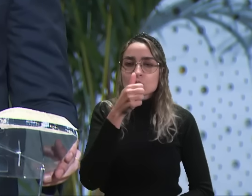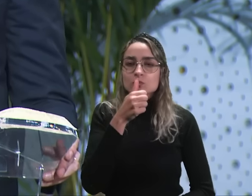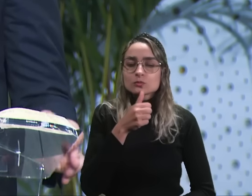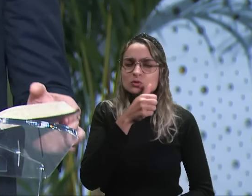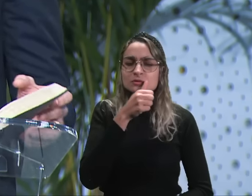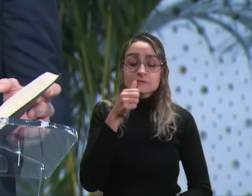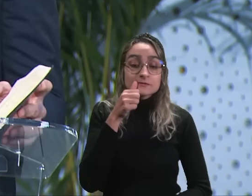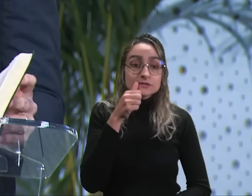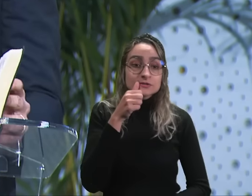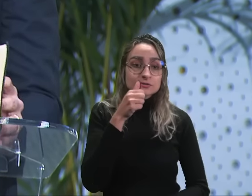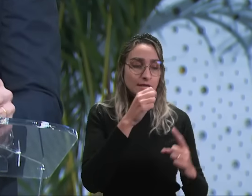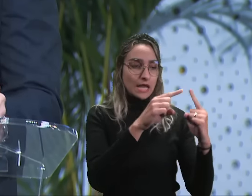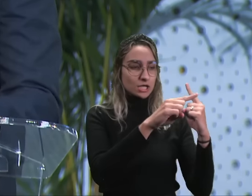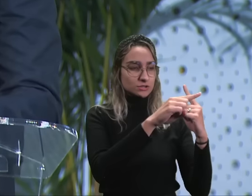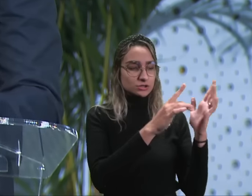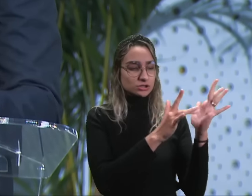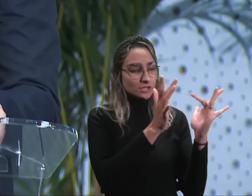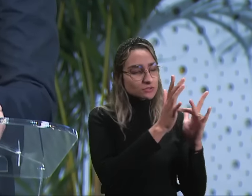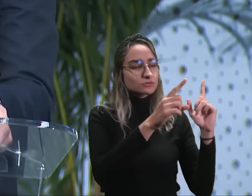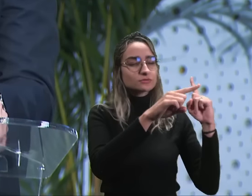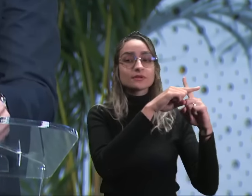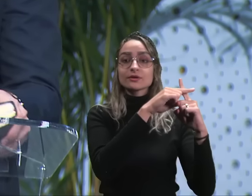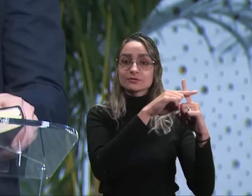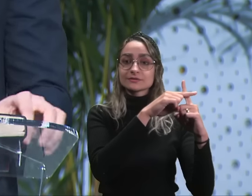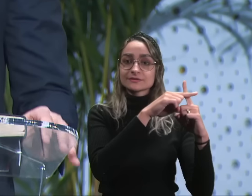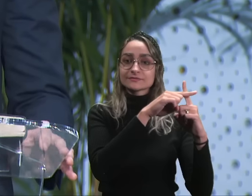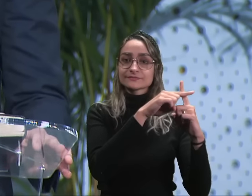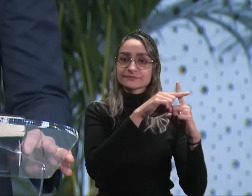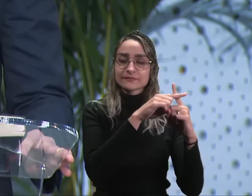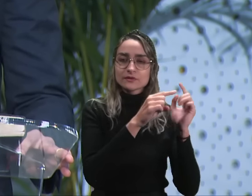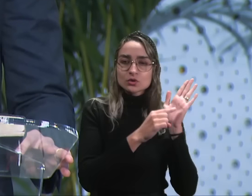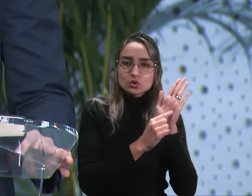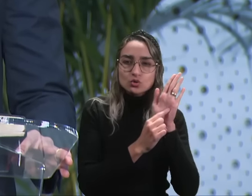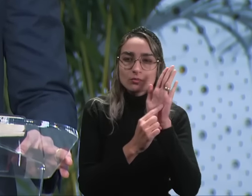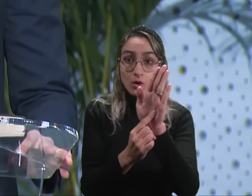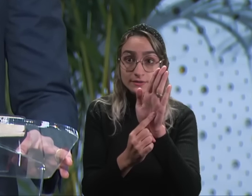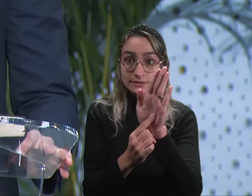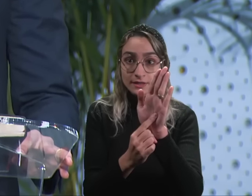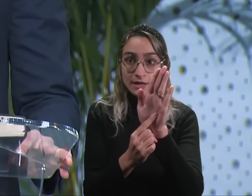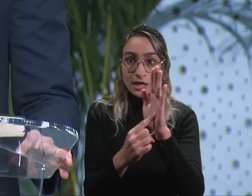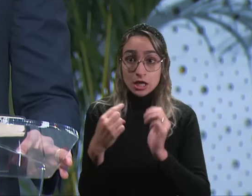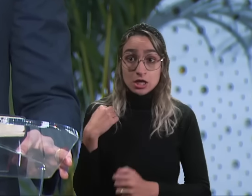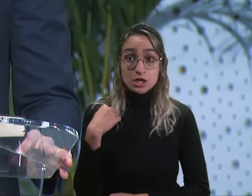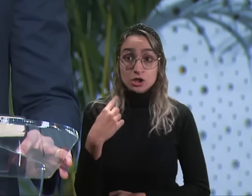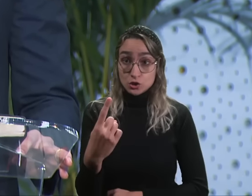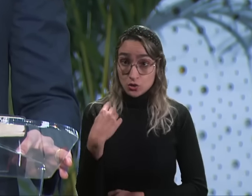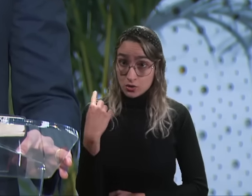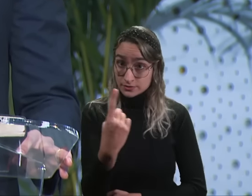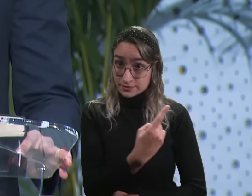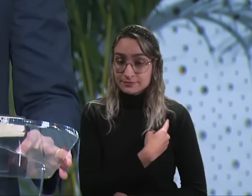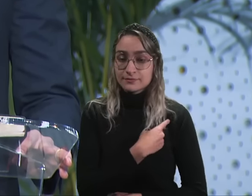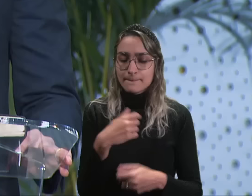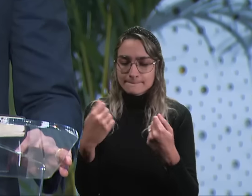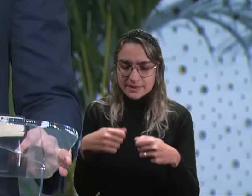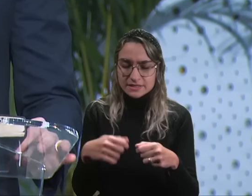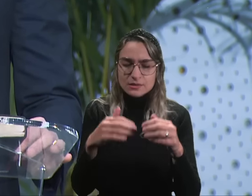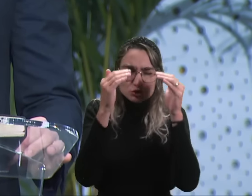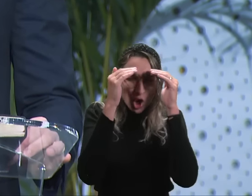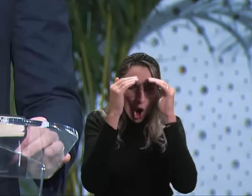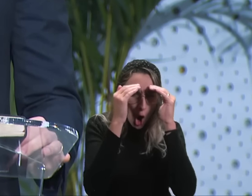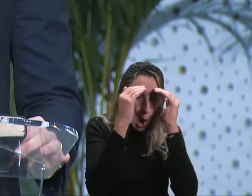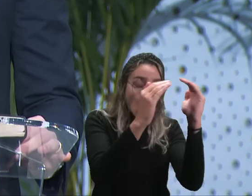cruz não nos libera para transgredirmos os seus preceitos mas nos comunica graça para Para